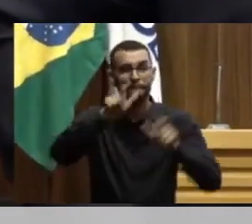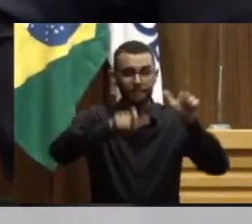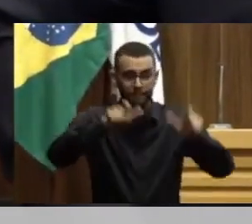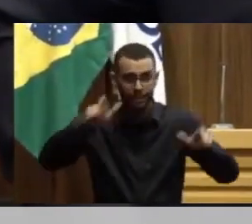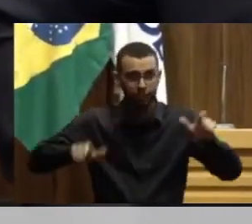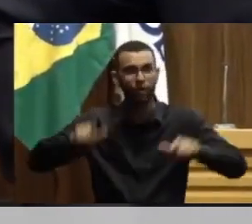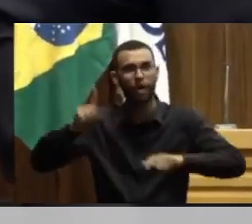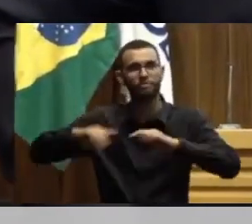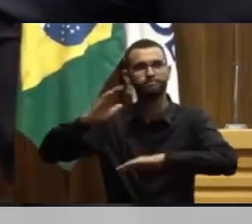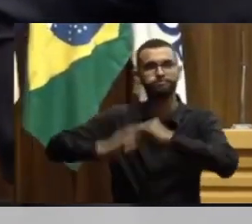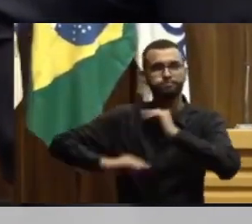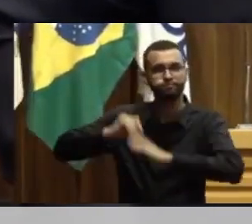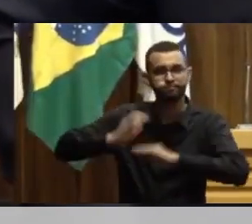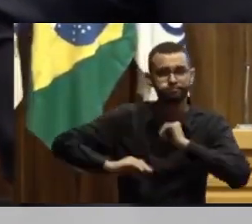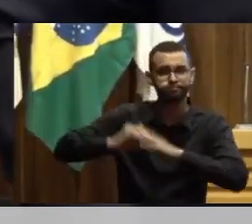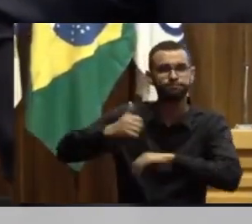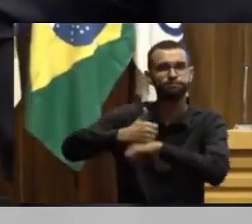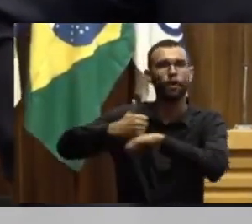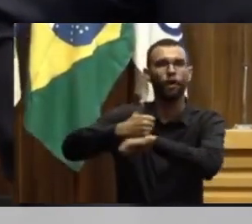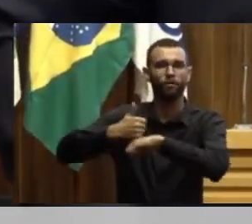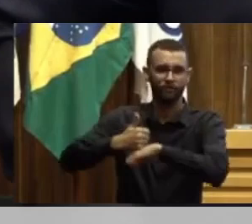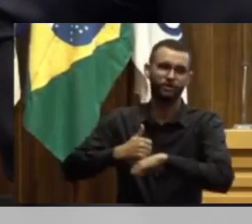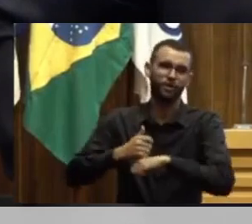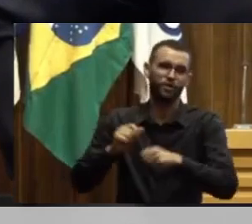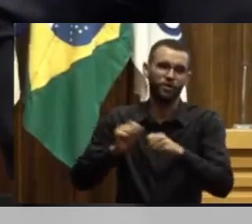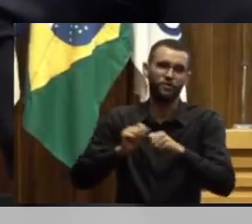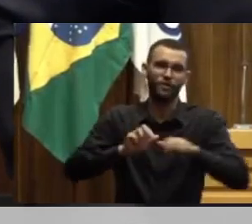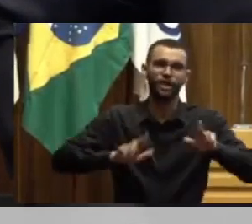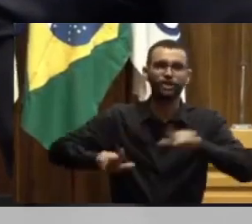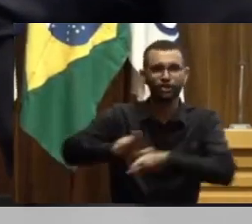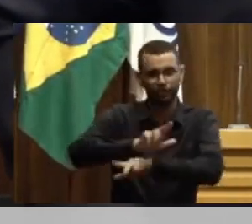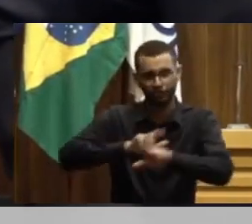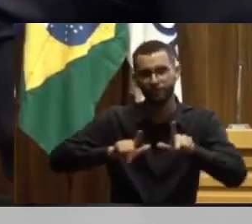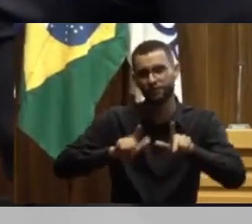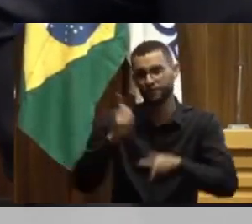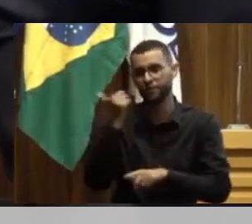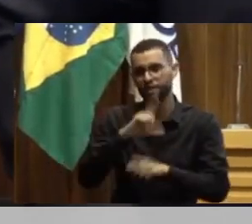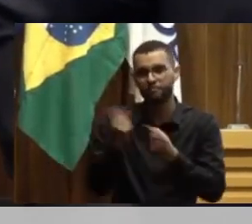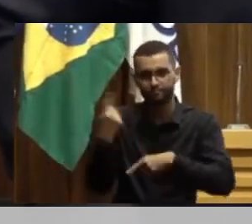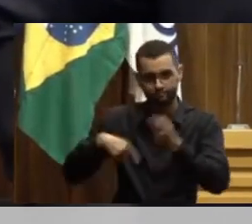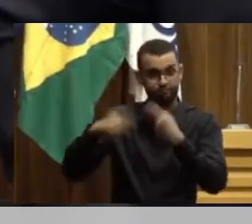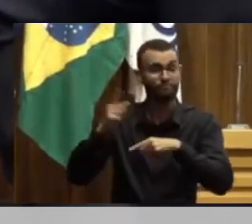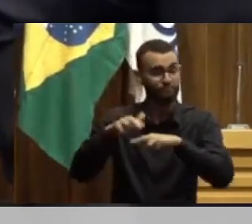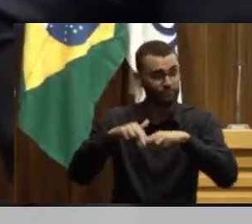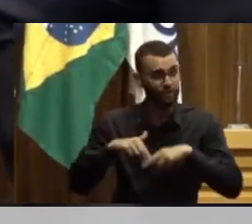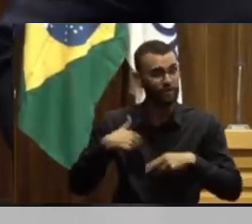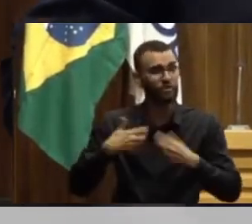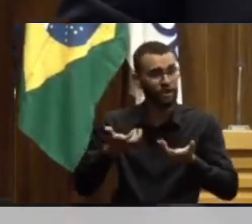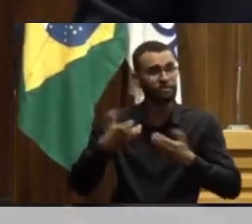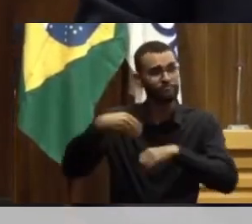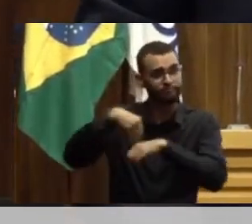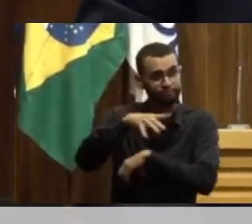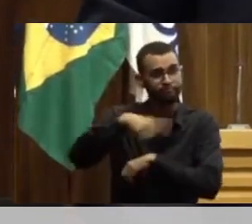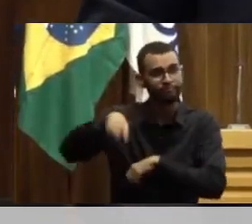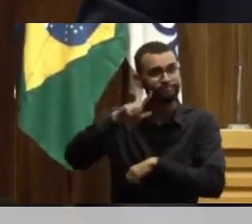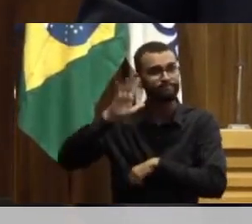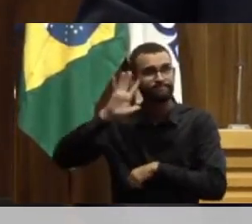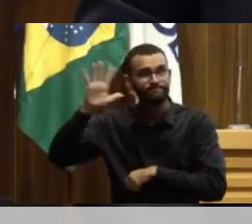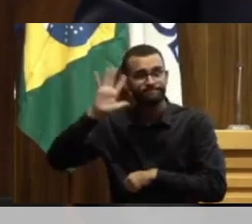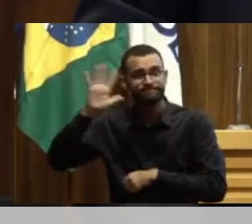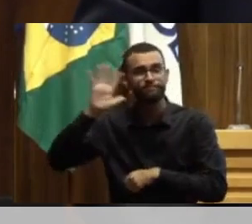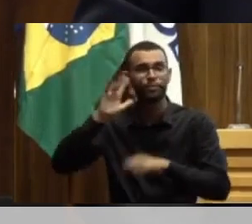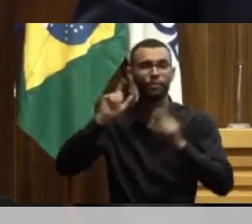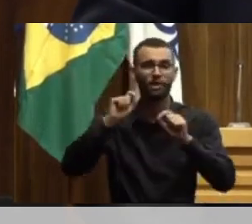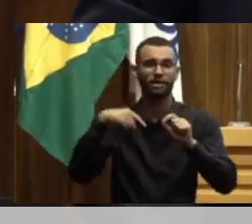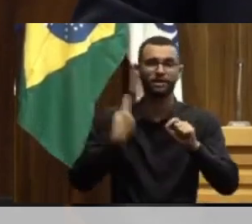talentos que fazem a diferença. E é por isso que eu gostaria de deixar essa reflexão, no sentido de olharmos também, é